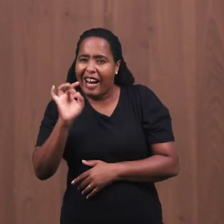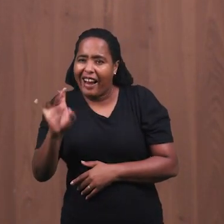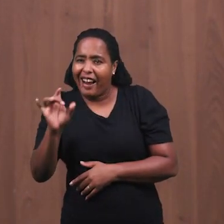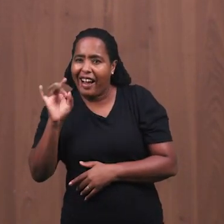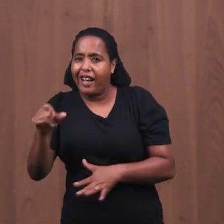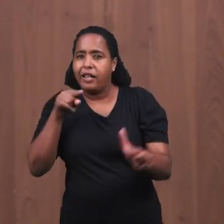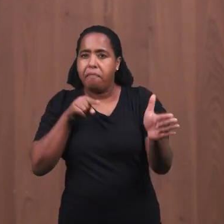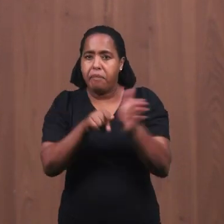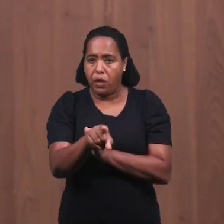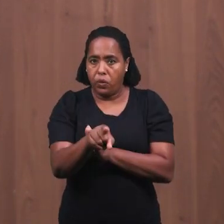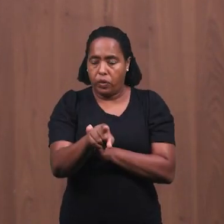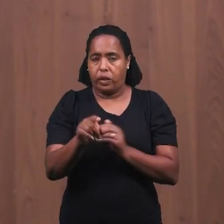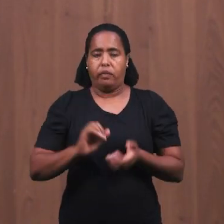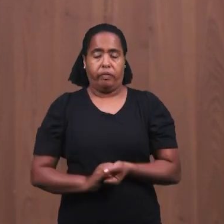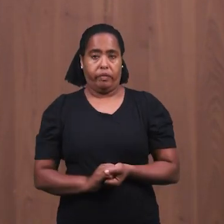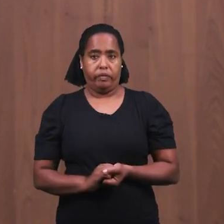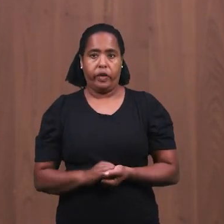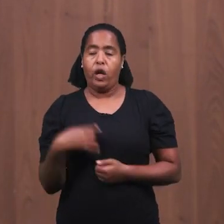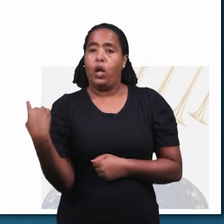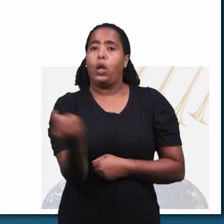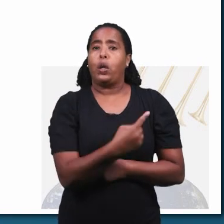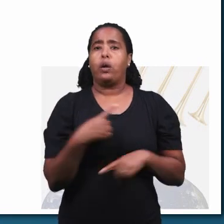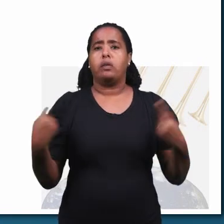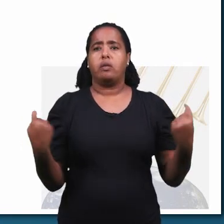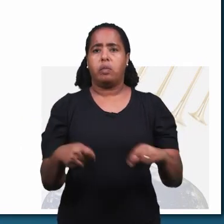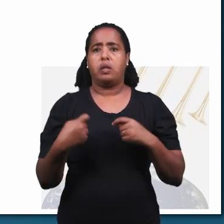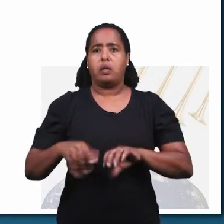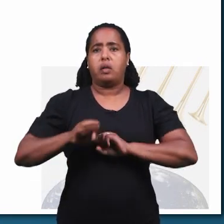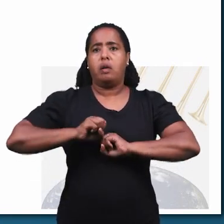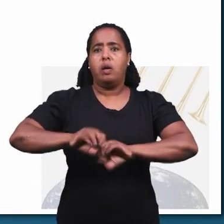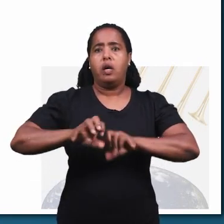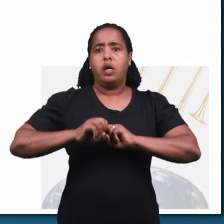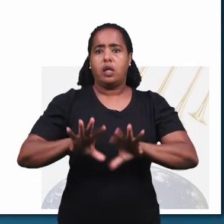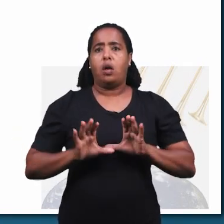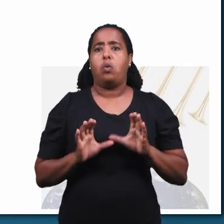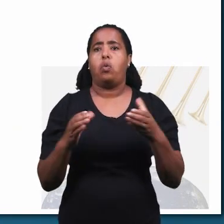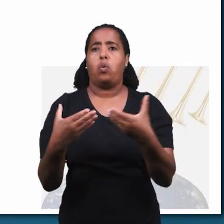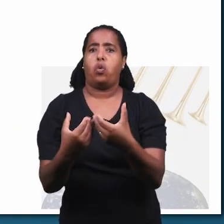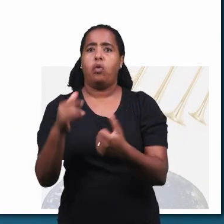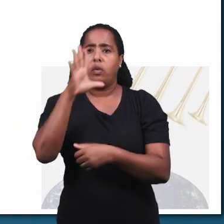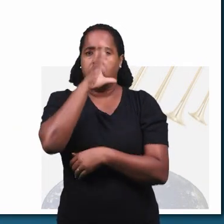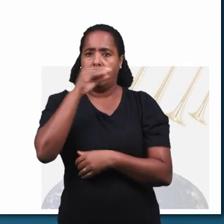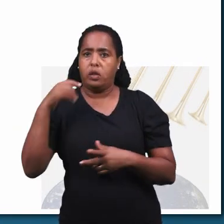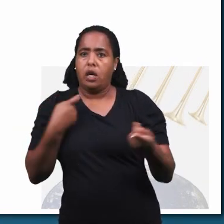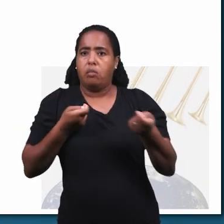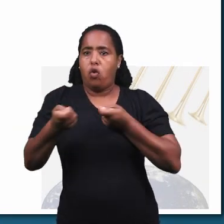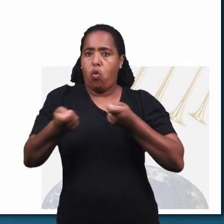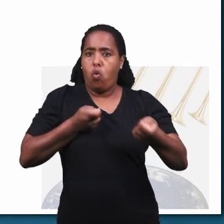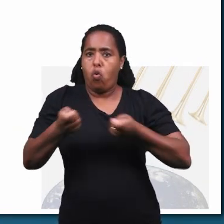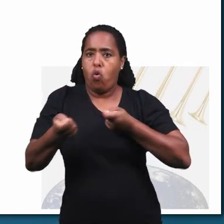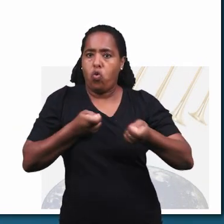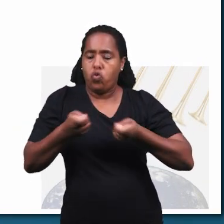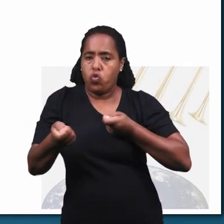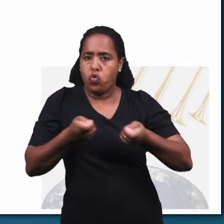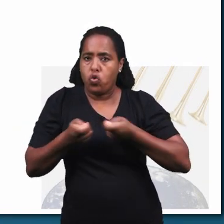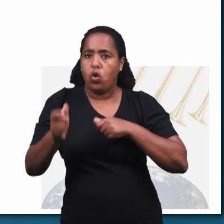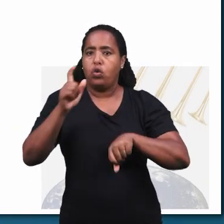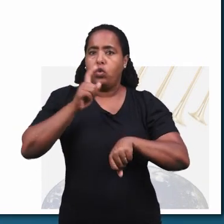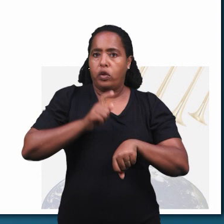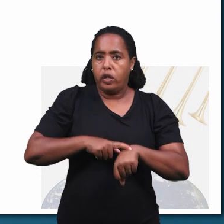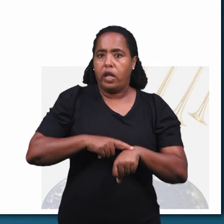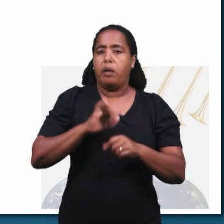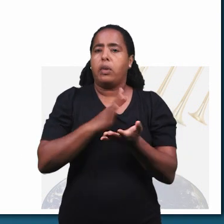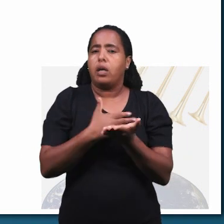responder cada questão. Nós precisamos ensinar aos nossos adolescentes a terem controle deste tempo,